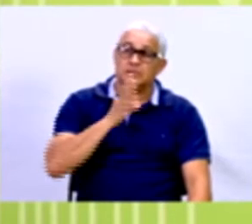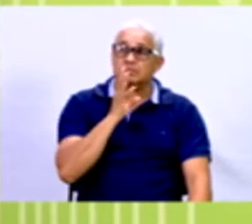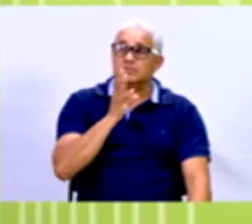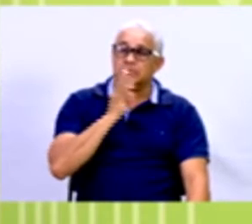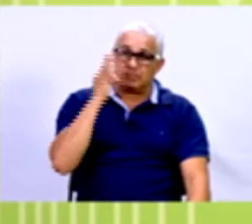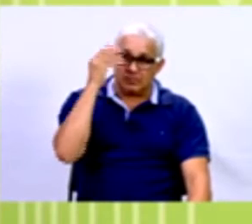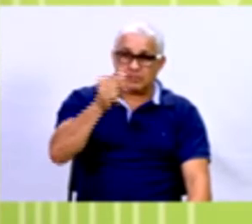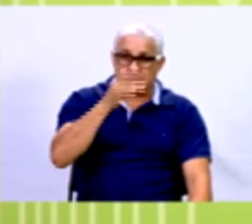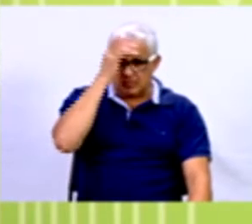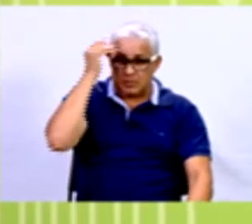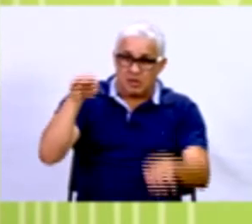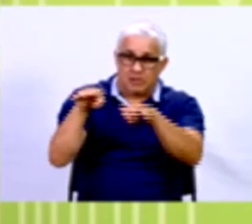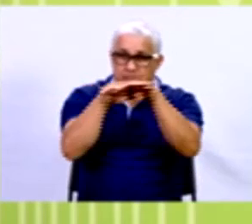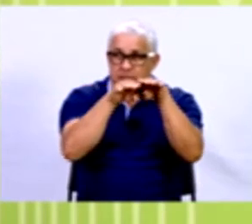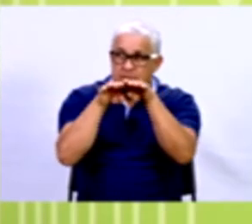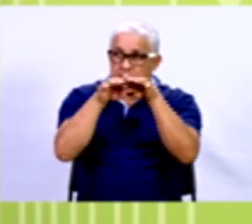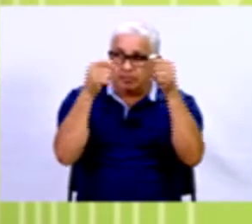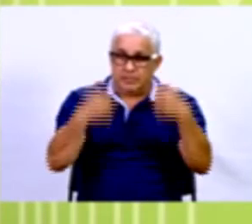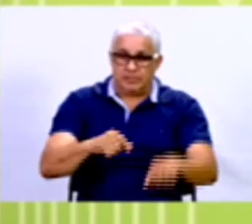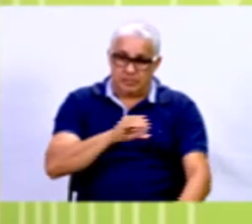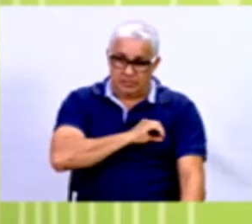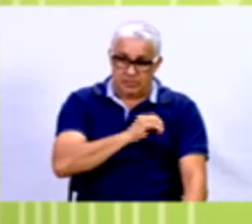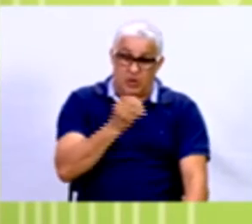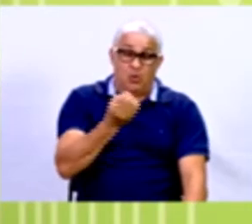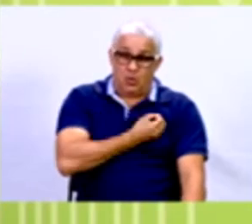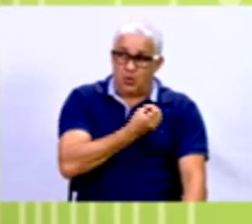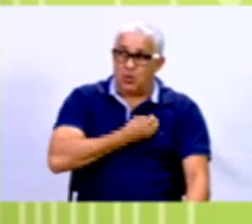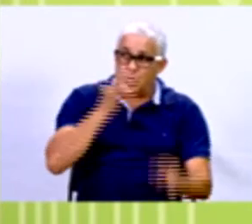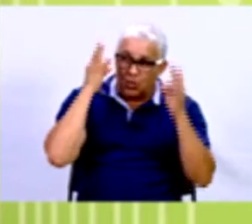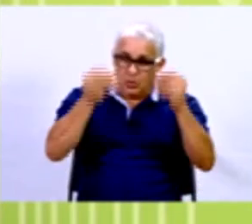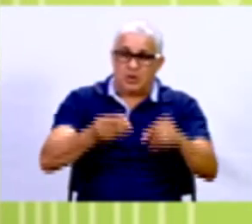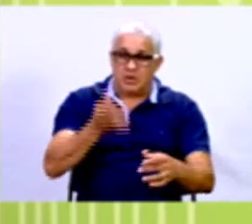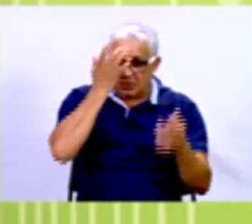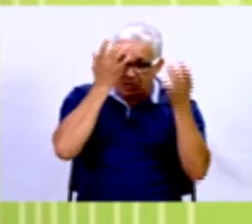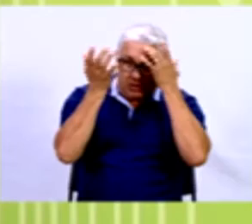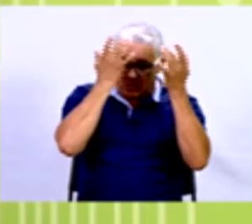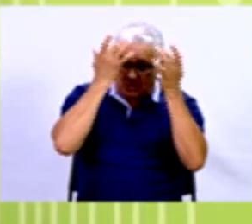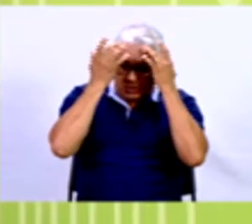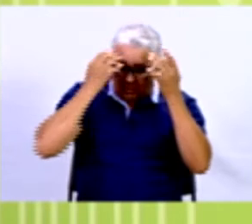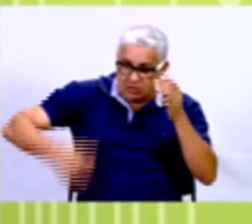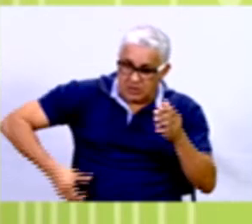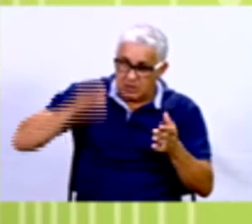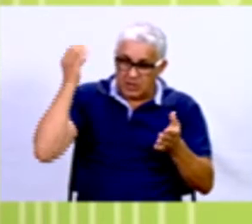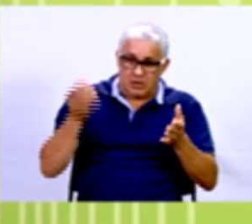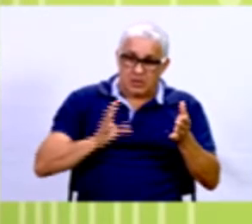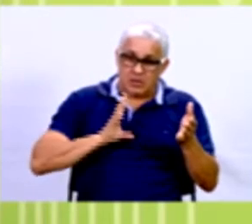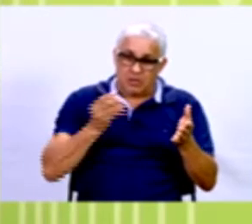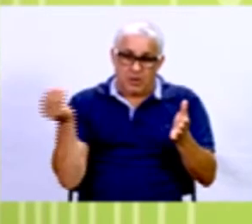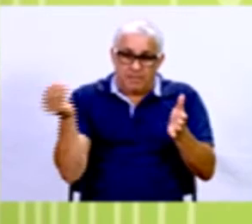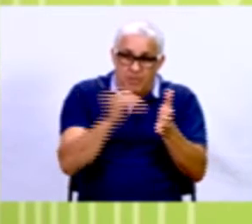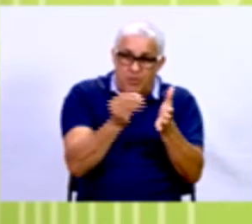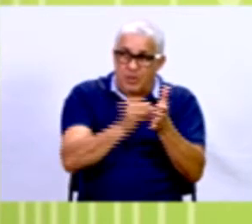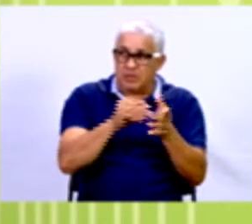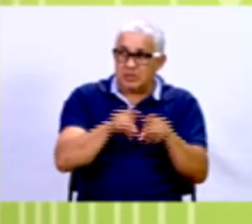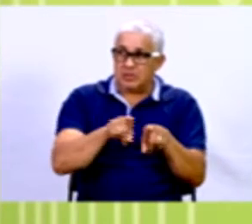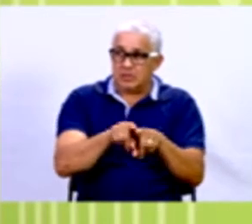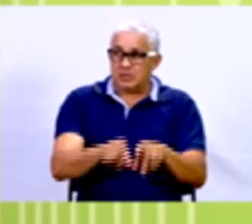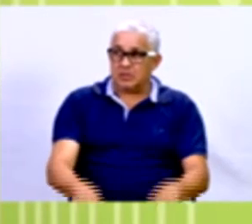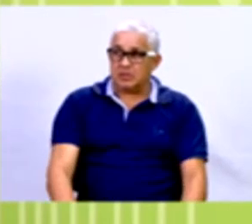todo cidadão deve ter, desses números, salvá-los no seu celular, enfim, e